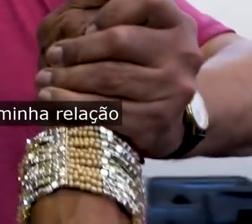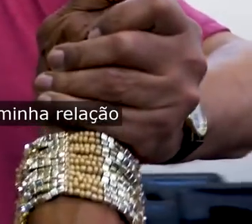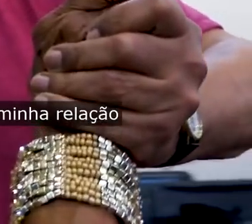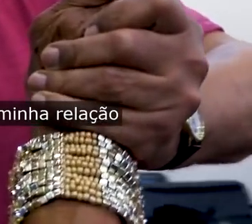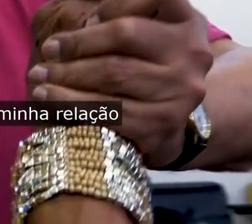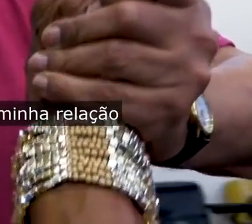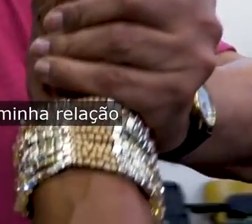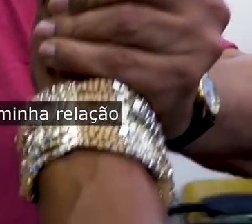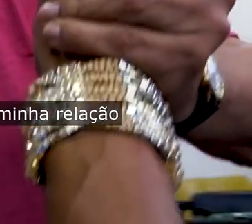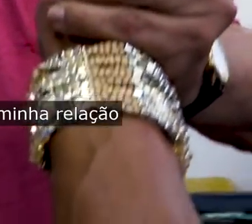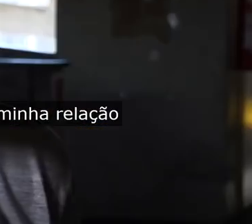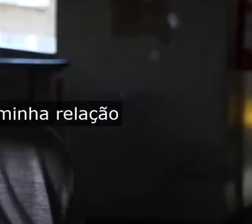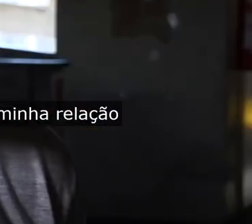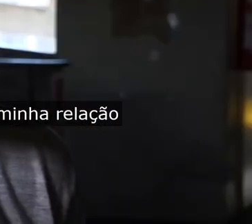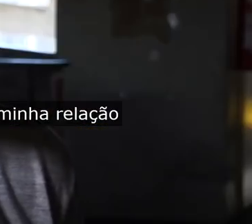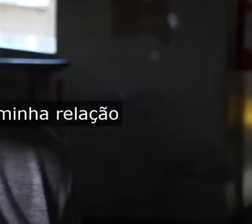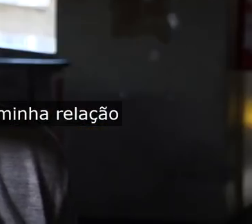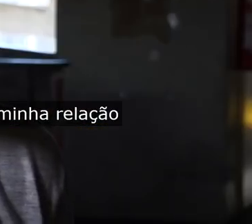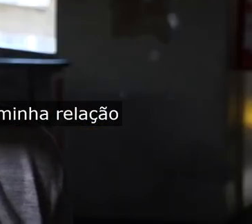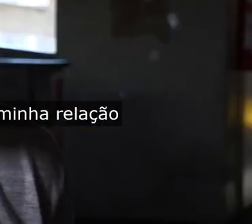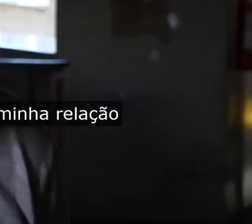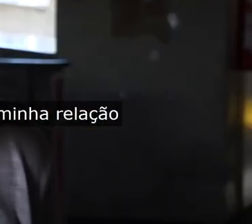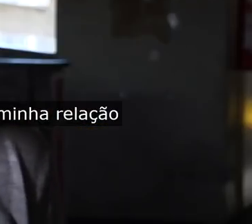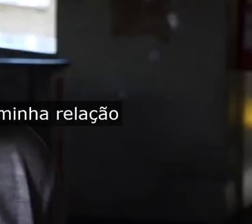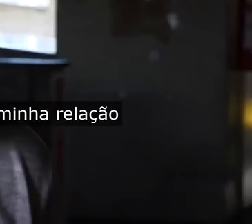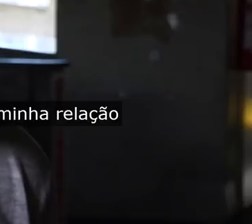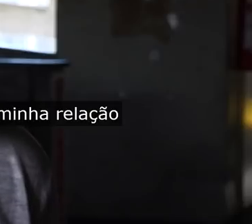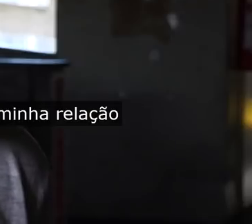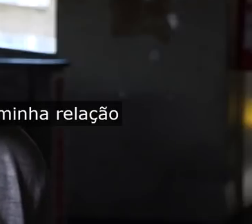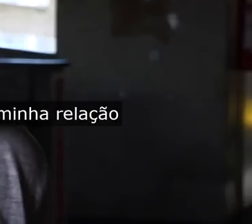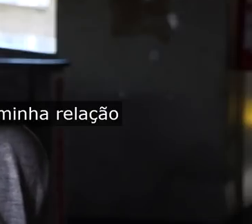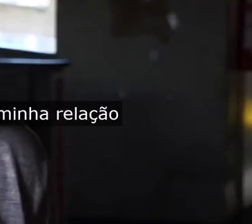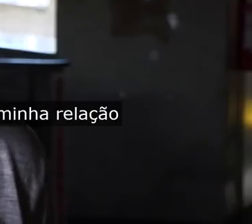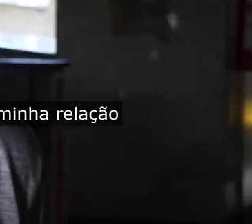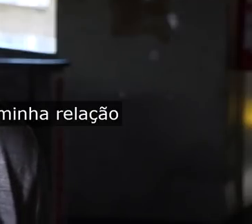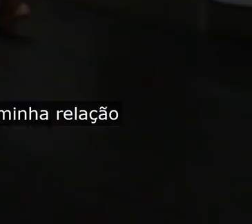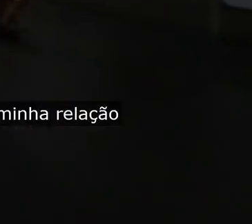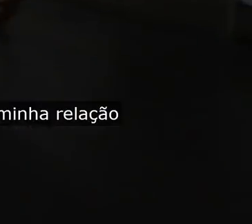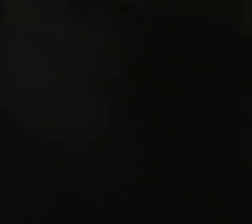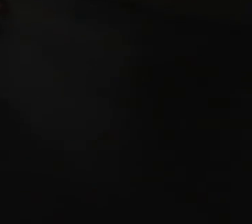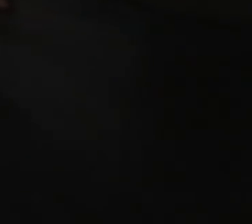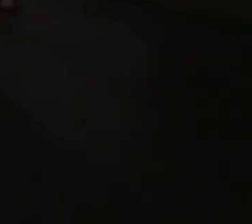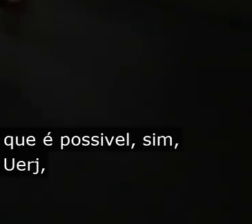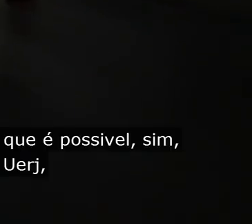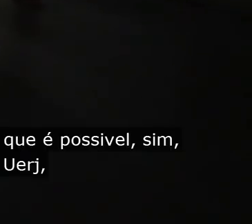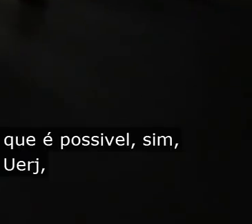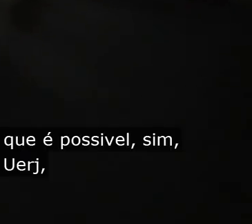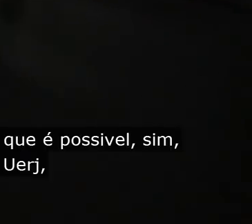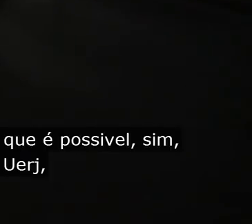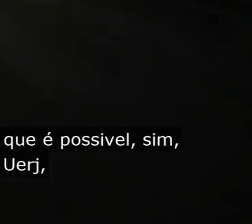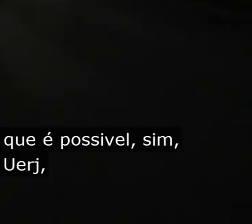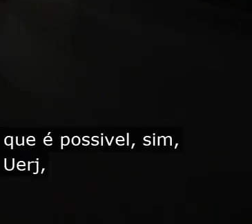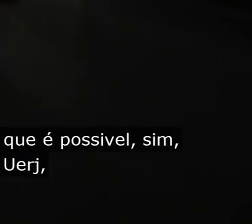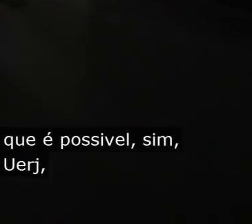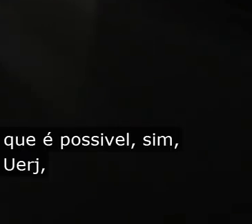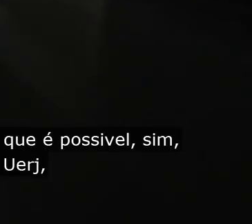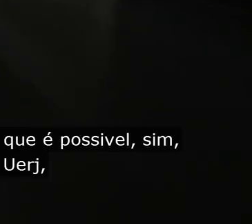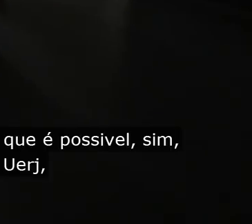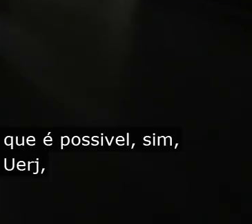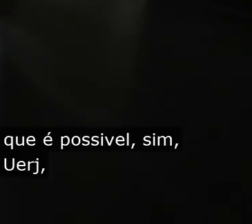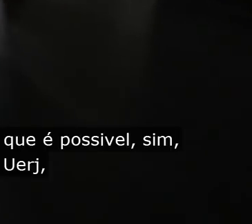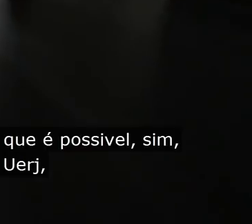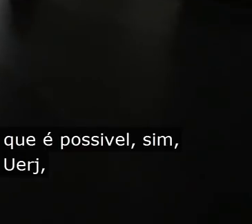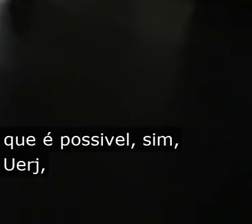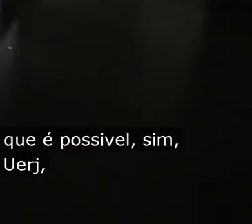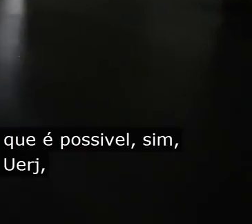com a instituição como um todo. Então, a minha relação com a UERJ é essa, de paixão. Que a gente consegue mostrar para os alunos da rede